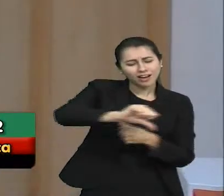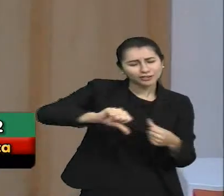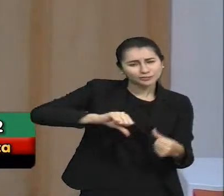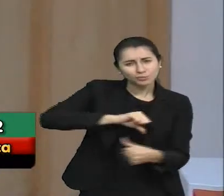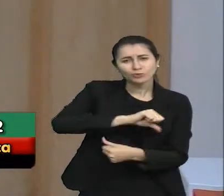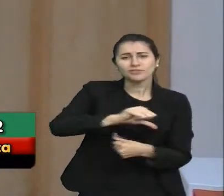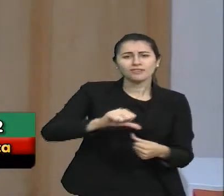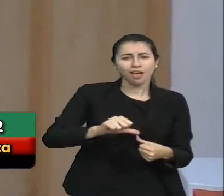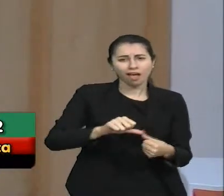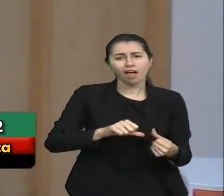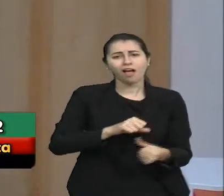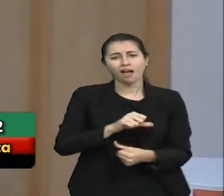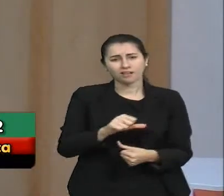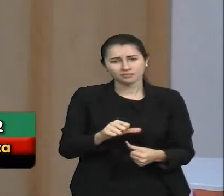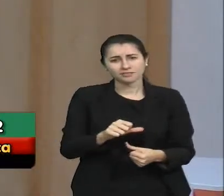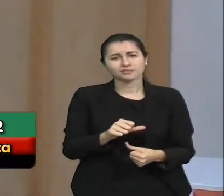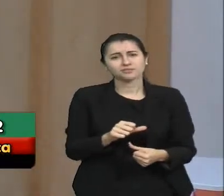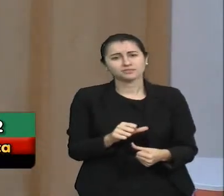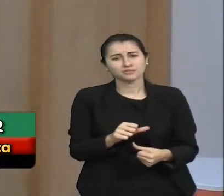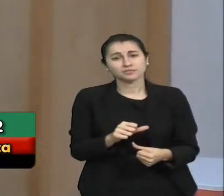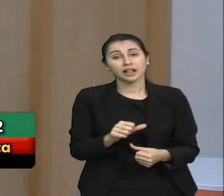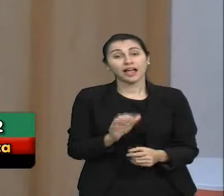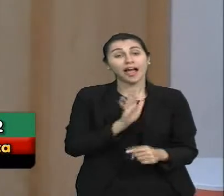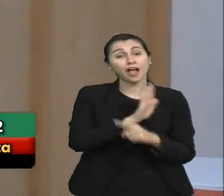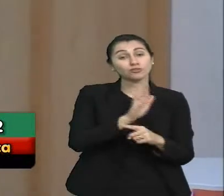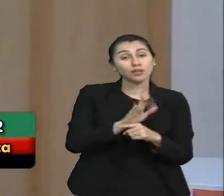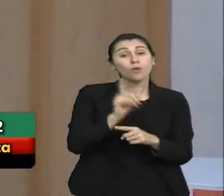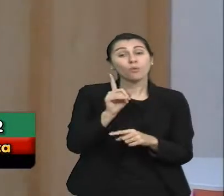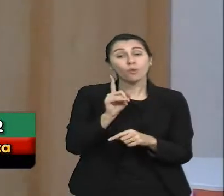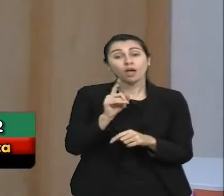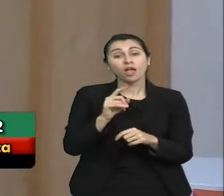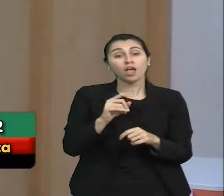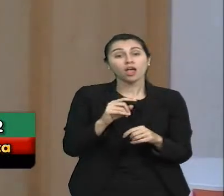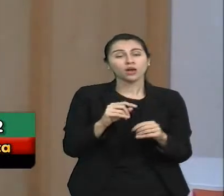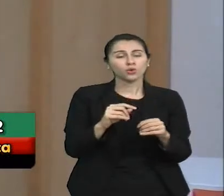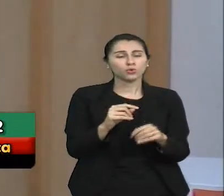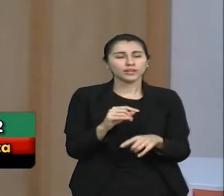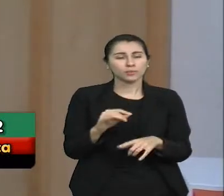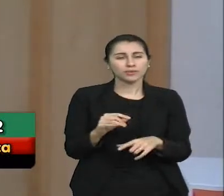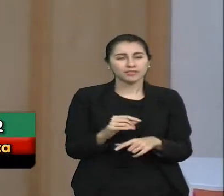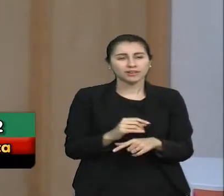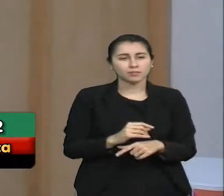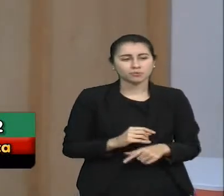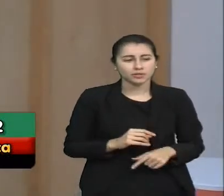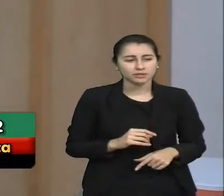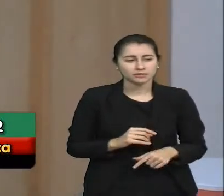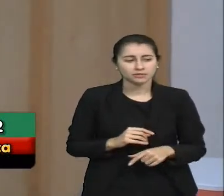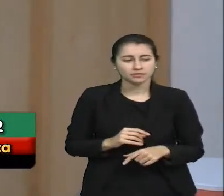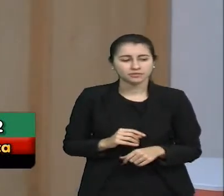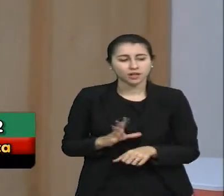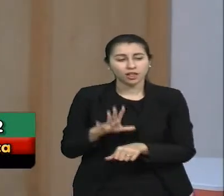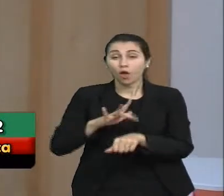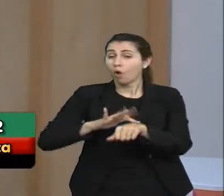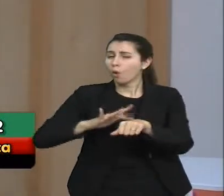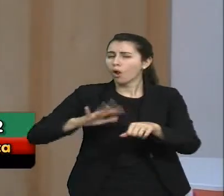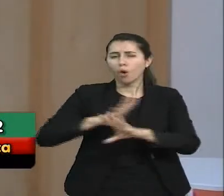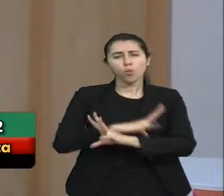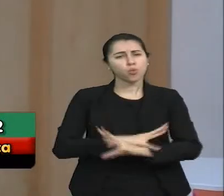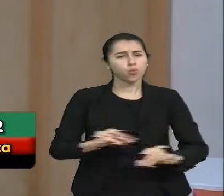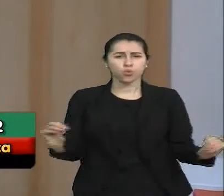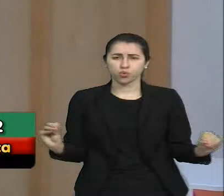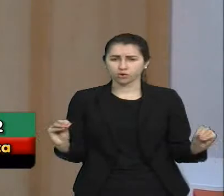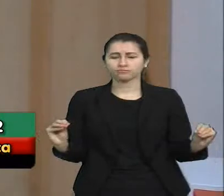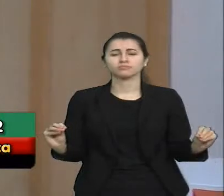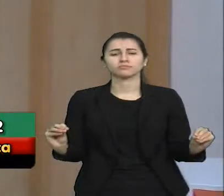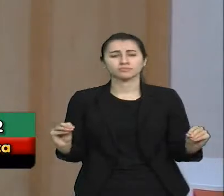elementos para que possa trazer a cura a uma pessoa. Através de uma oração, a gente também consegue trazer